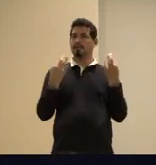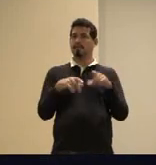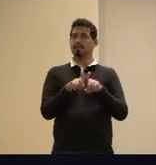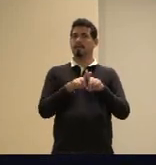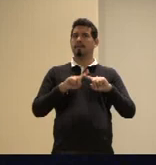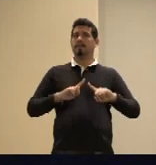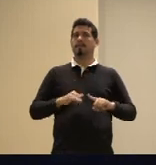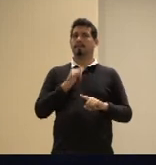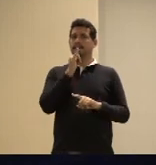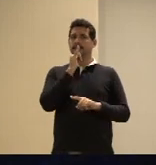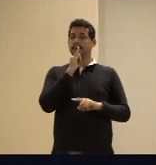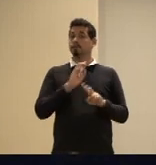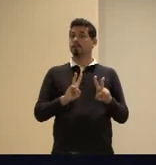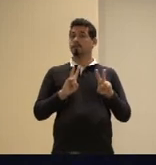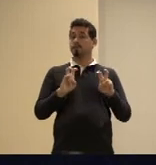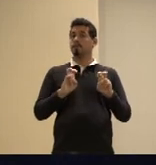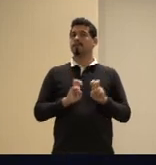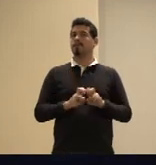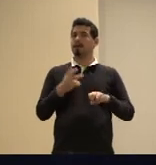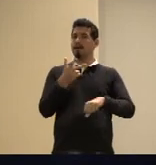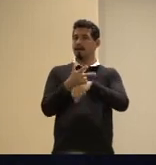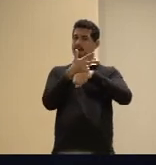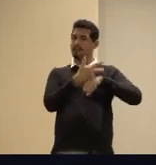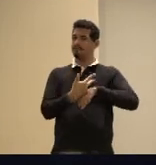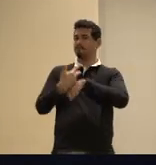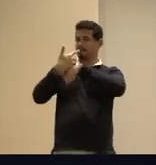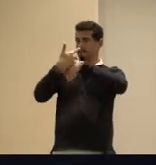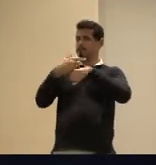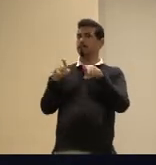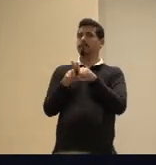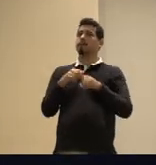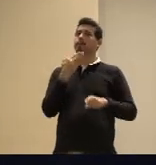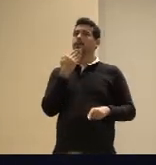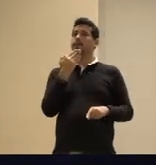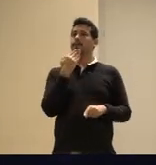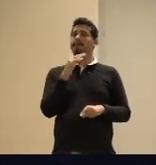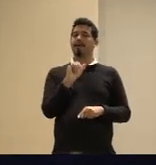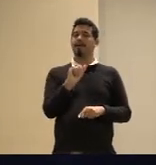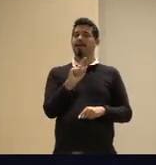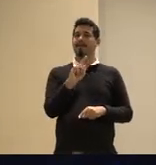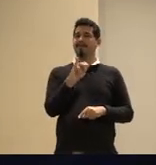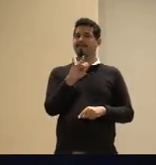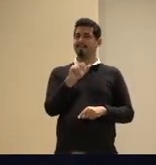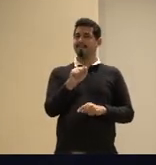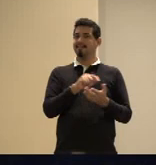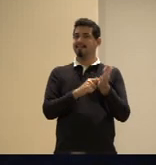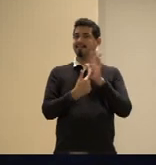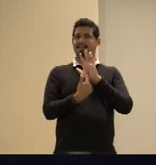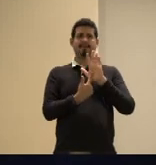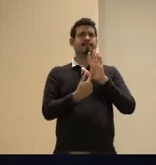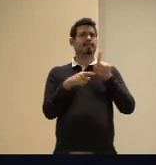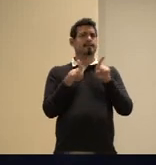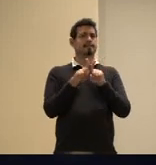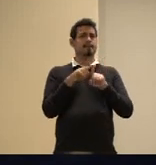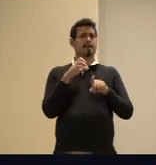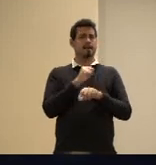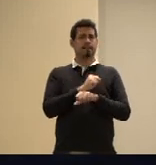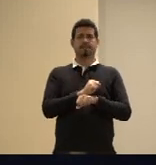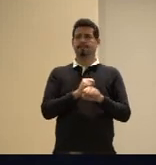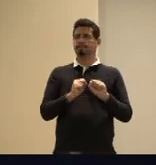questão de gravação, eu vou pedir à Adriana que faça a apresentação pessoal. Pode ser,